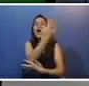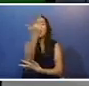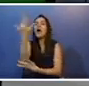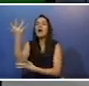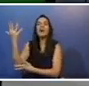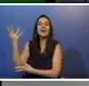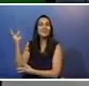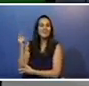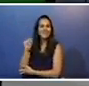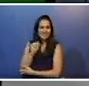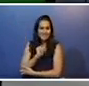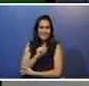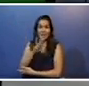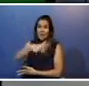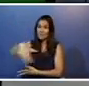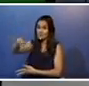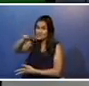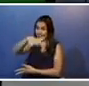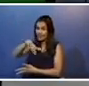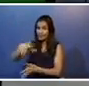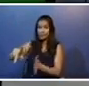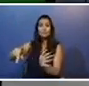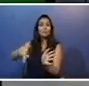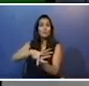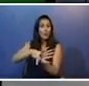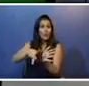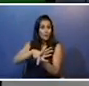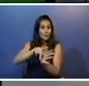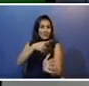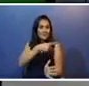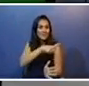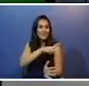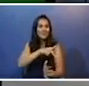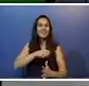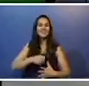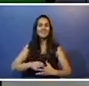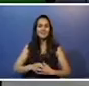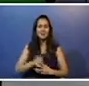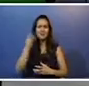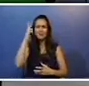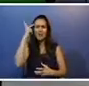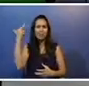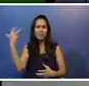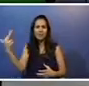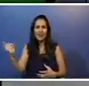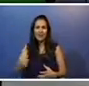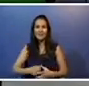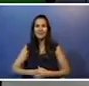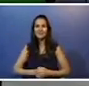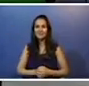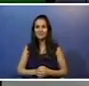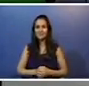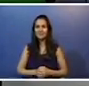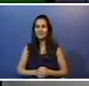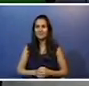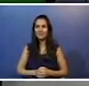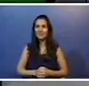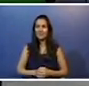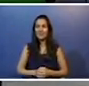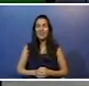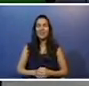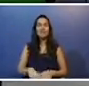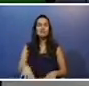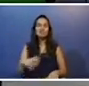para estar no seu ambiente, no seu habitat natural, porque ele faz parte da natureza, ele de